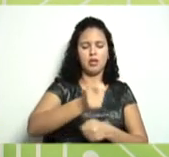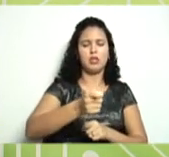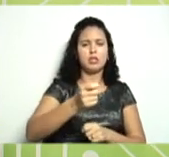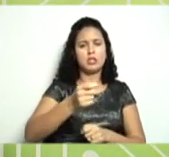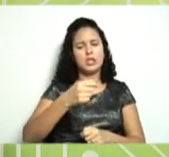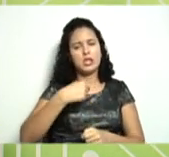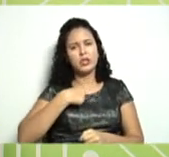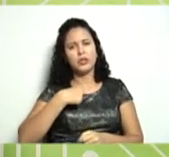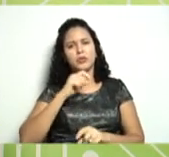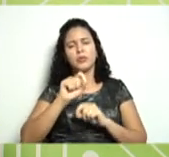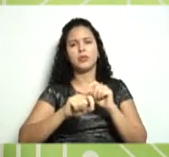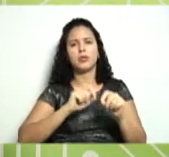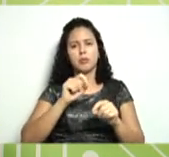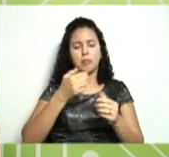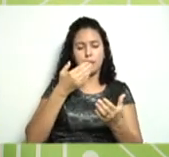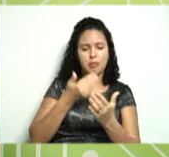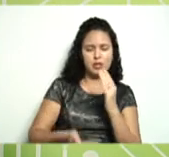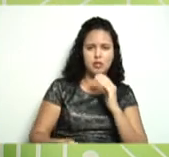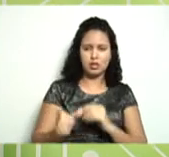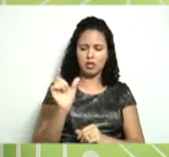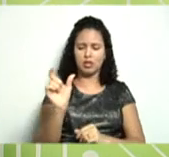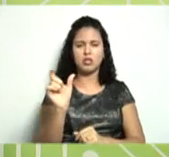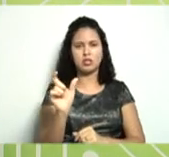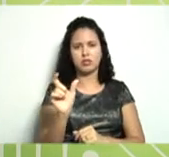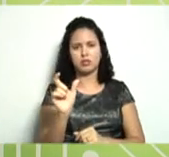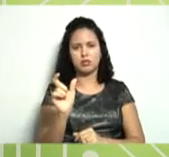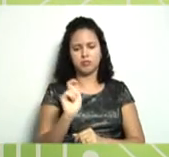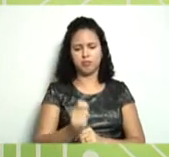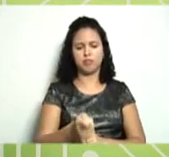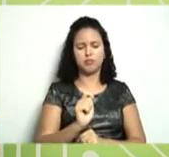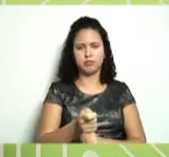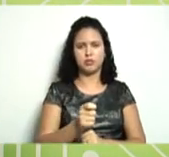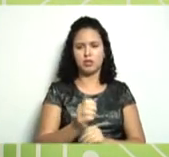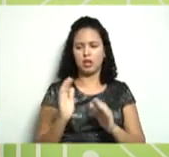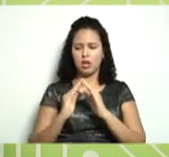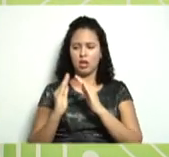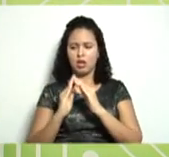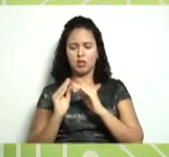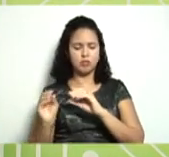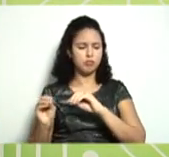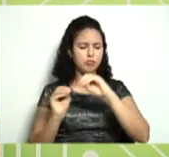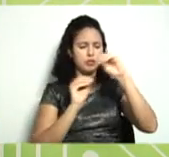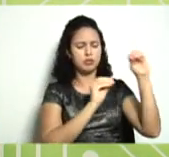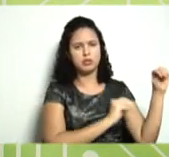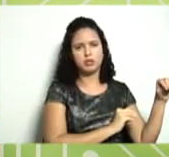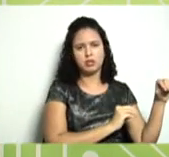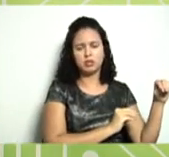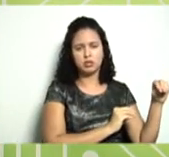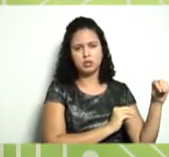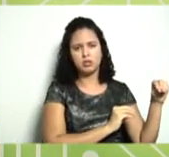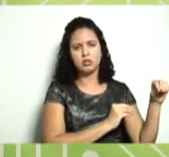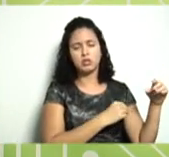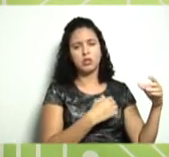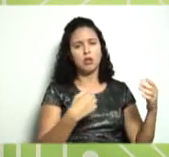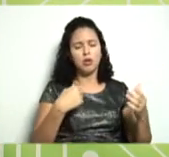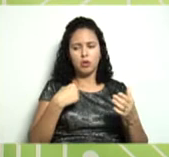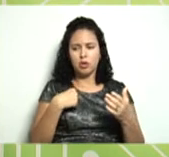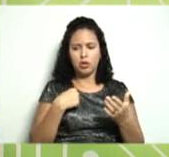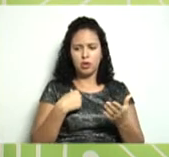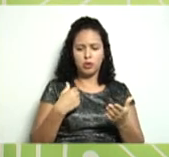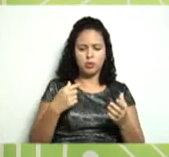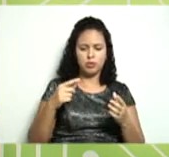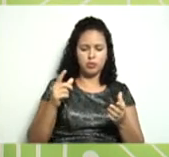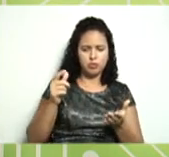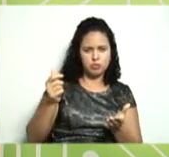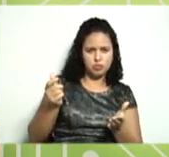repente eu perdi a minha carteirinha de pescadora, não vivo mais próximo a um rio, então eu não tenho mais, não preencho mais os requisitos